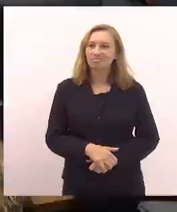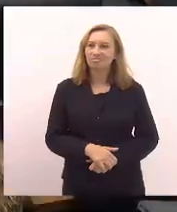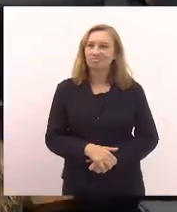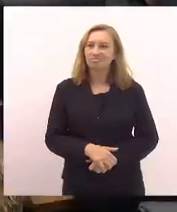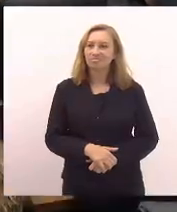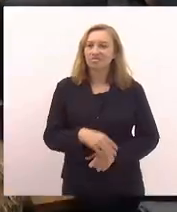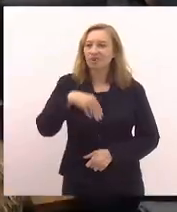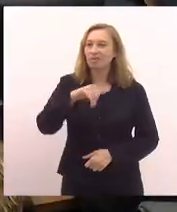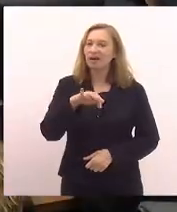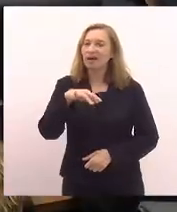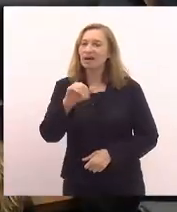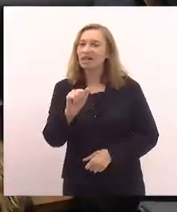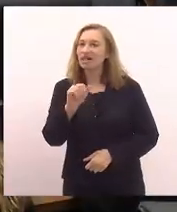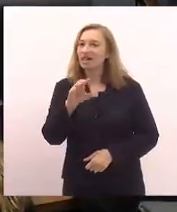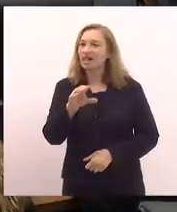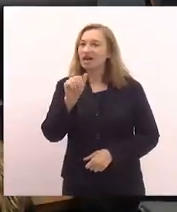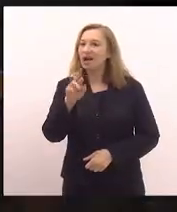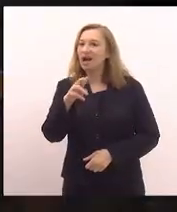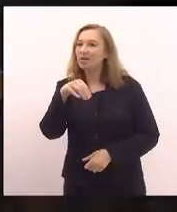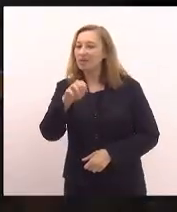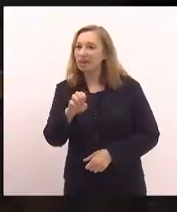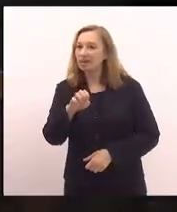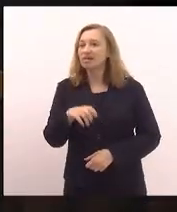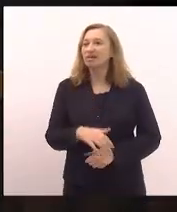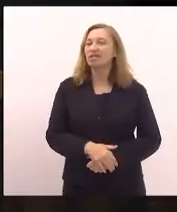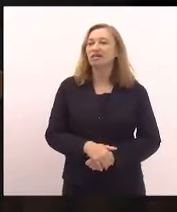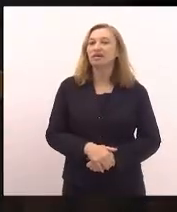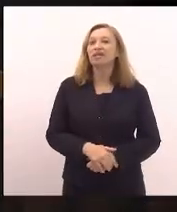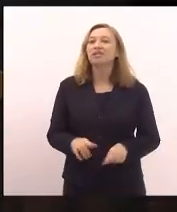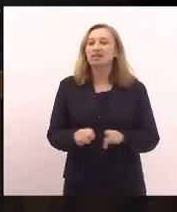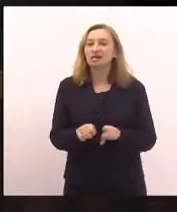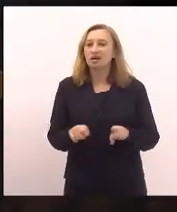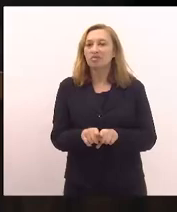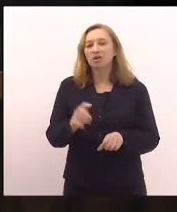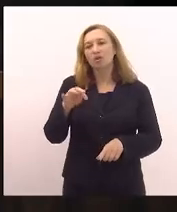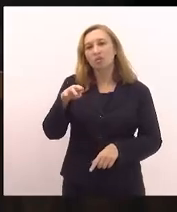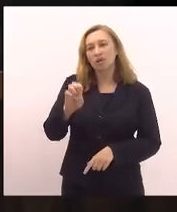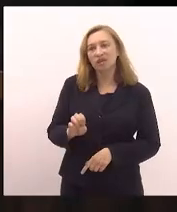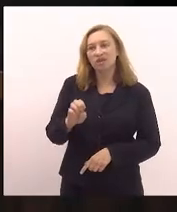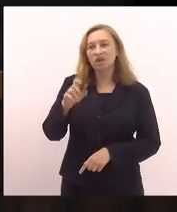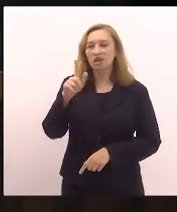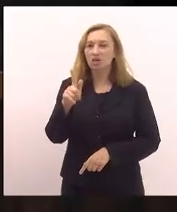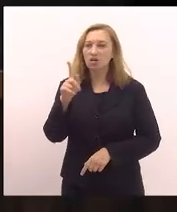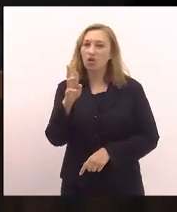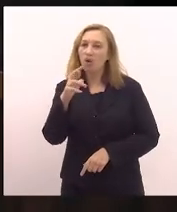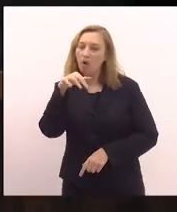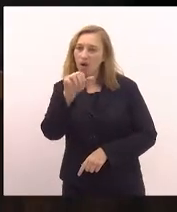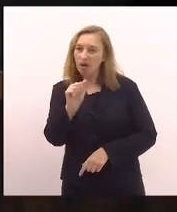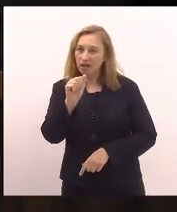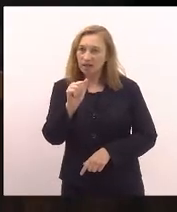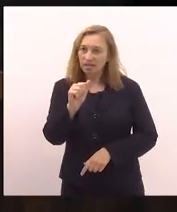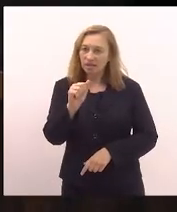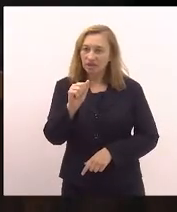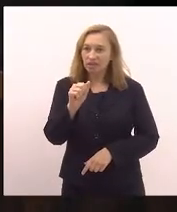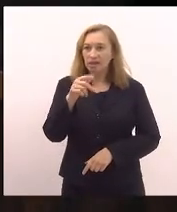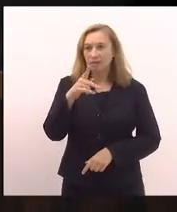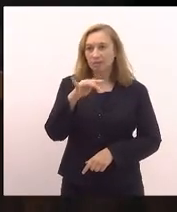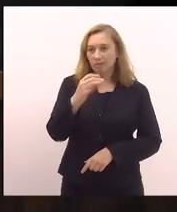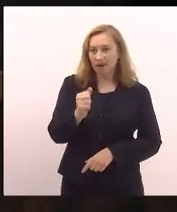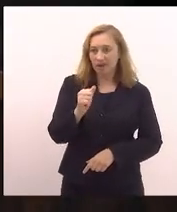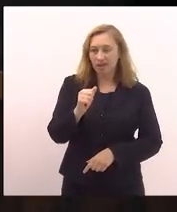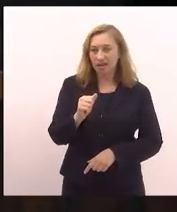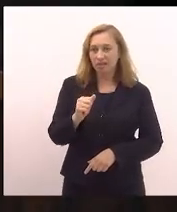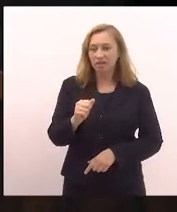A Maria Carmen já veio. Também convida a comandante Glória Maria Basto, líder da Ronda Maria da Penha, da